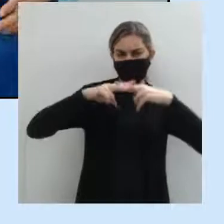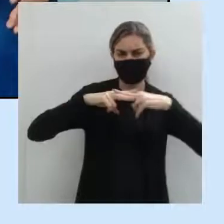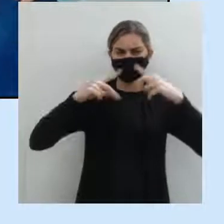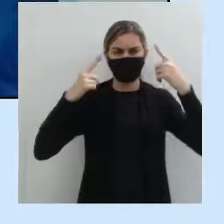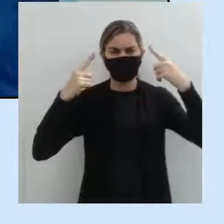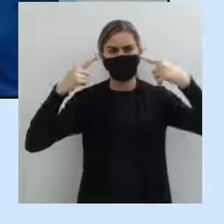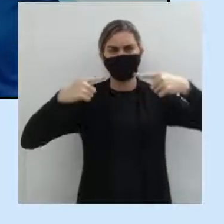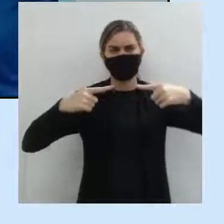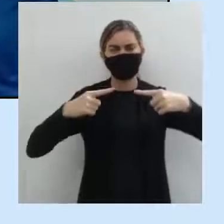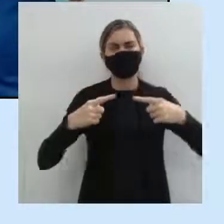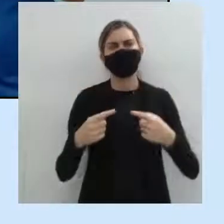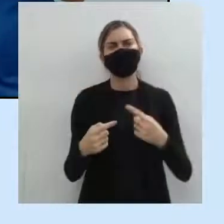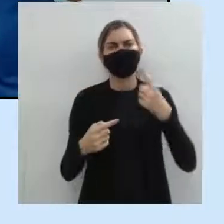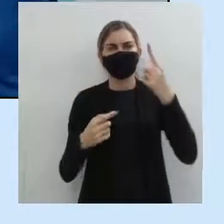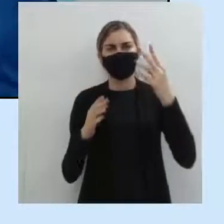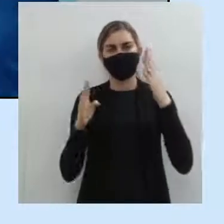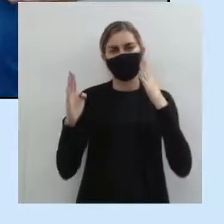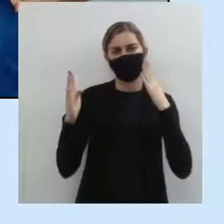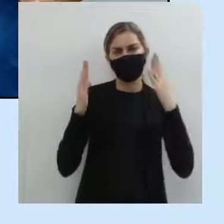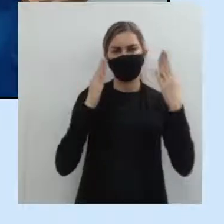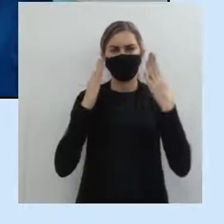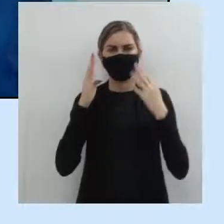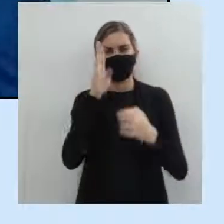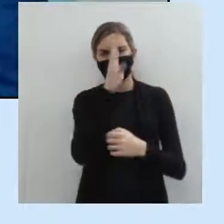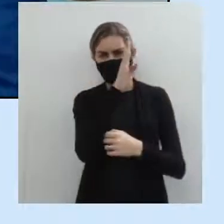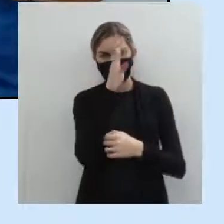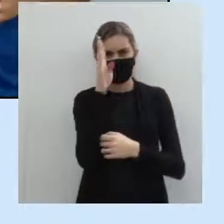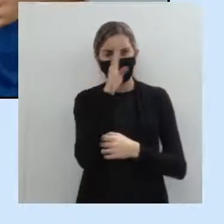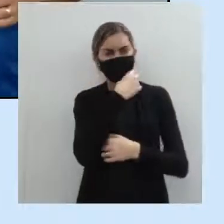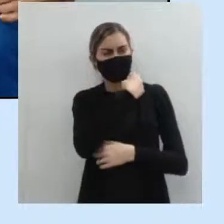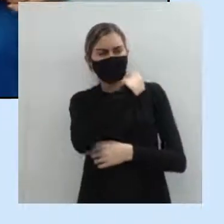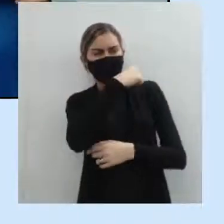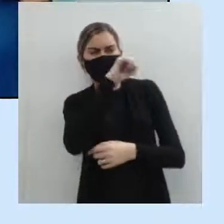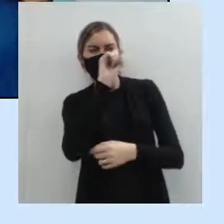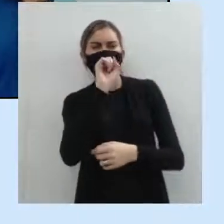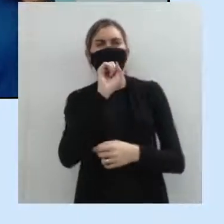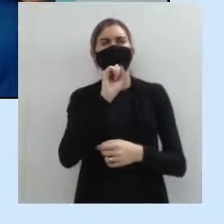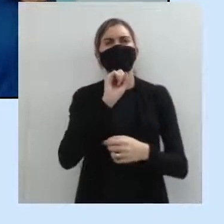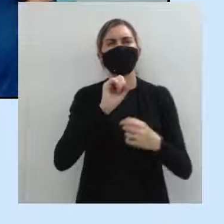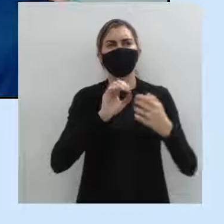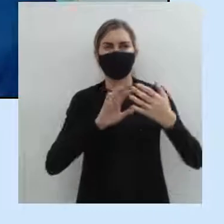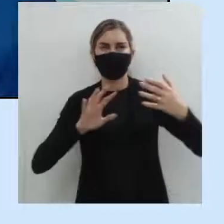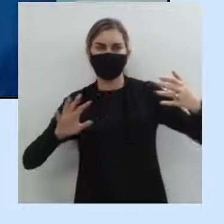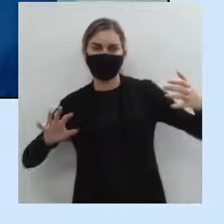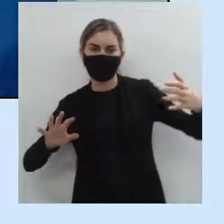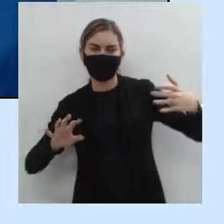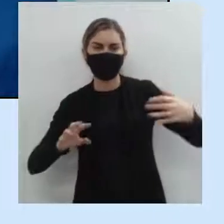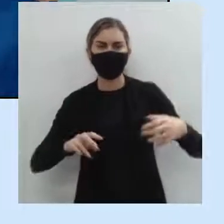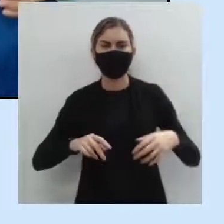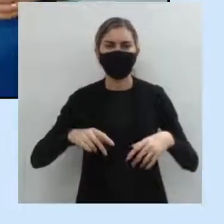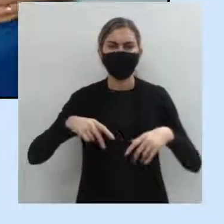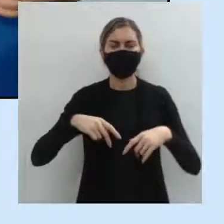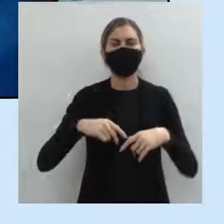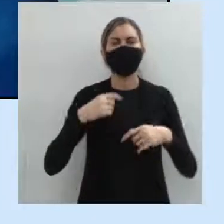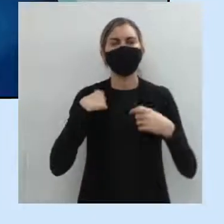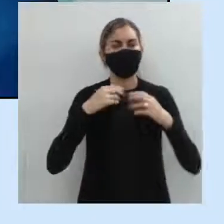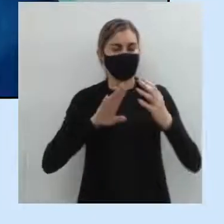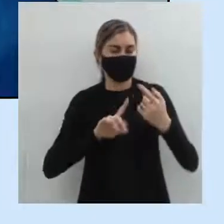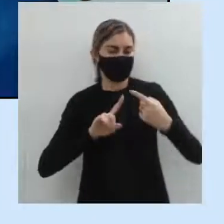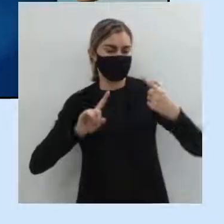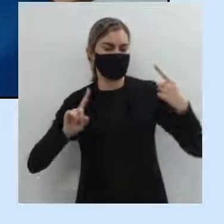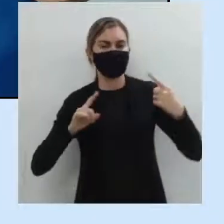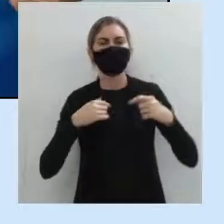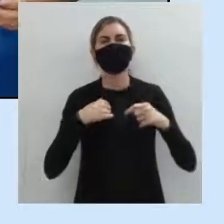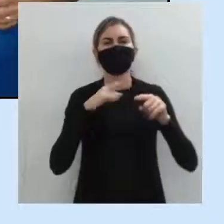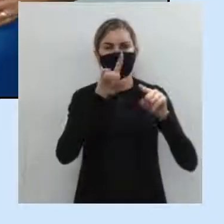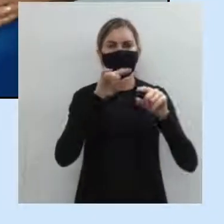né? E há a questão do equilíbrio, né? Da defesa, há um afastamento de perna para poder segurar ali a base e